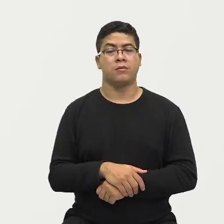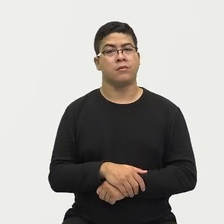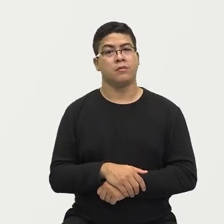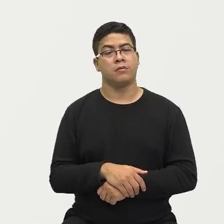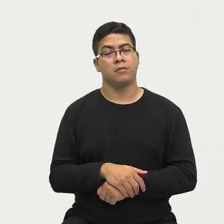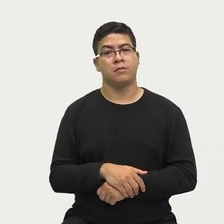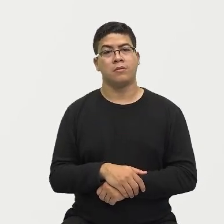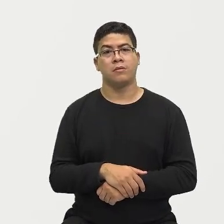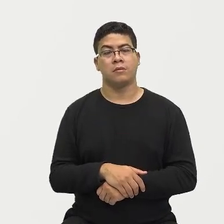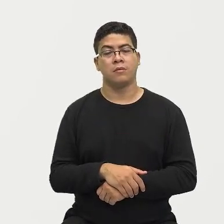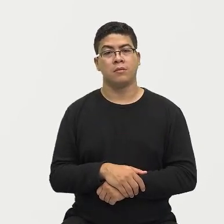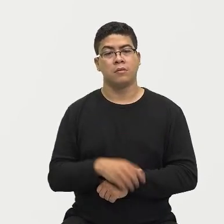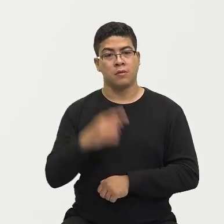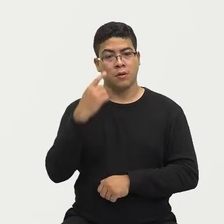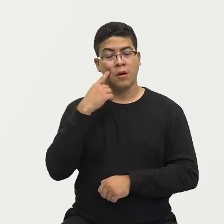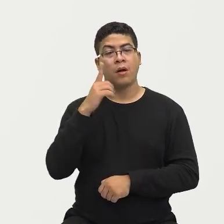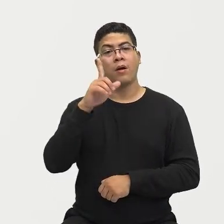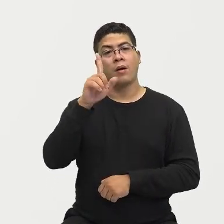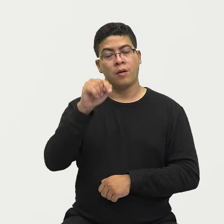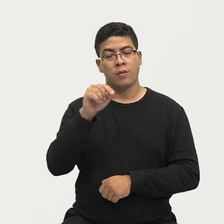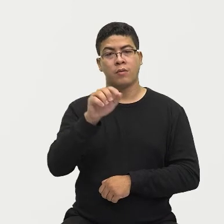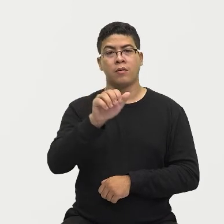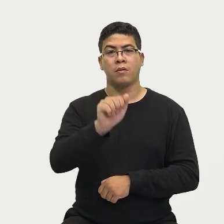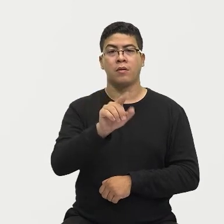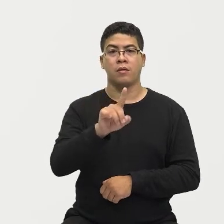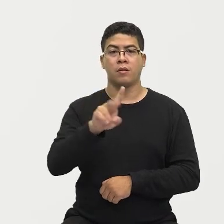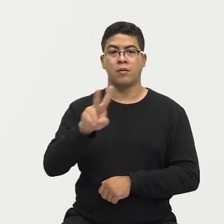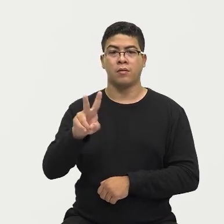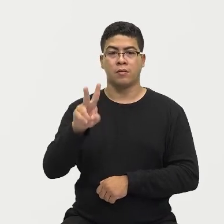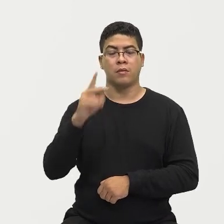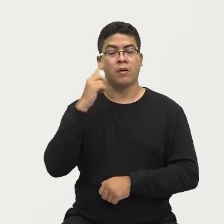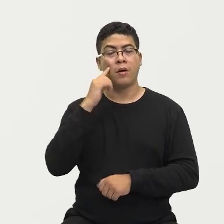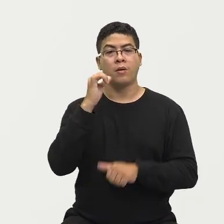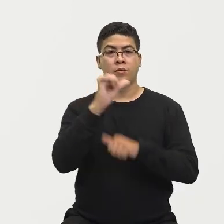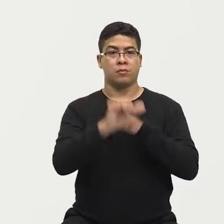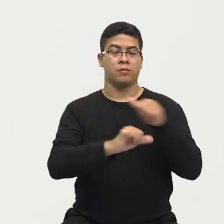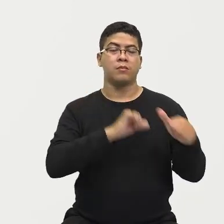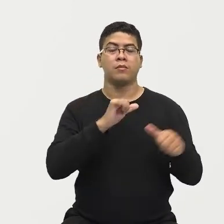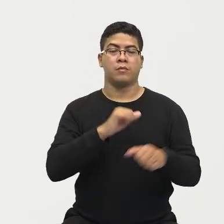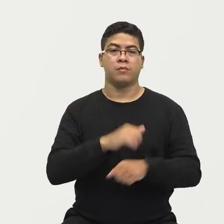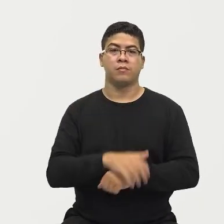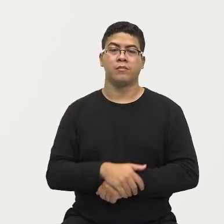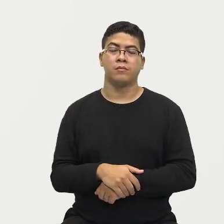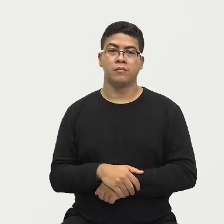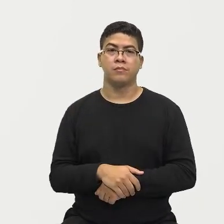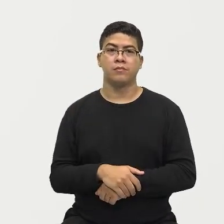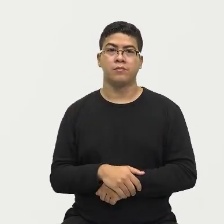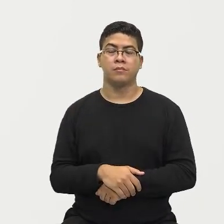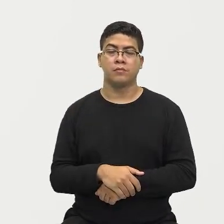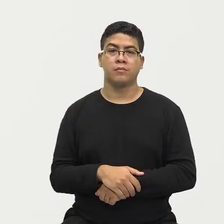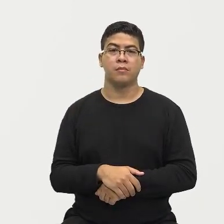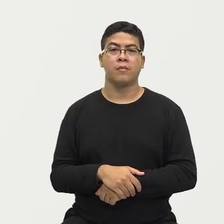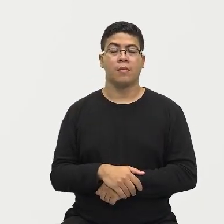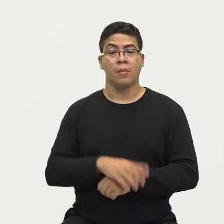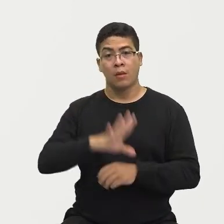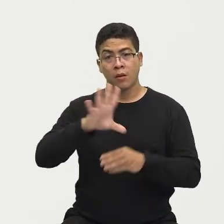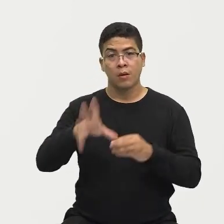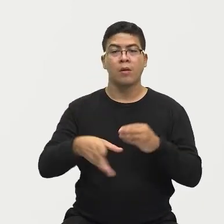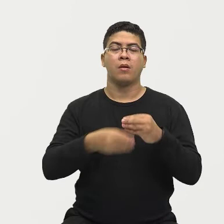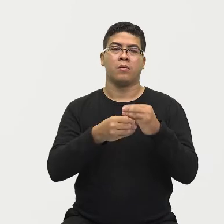adjetivo. Ele é um advérbio, porque ele está modificando o verbo. Ok? Ele acrescenta o